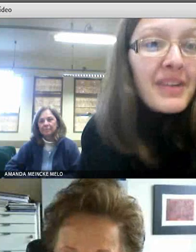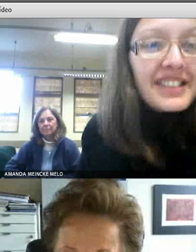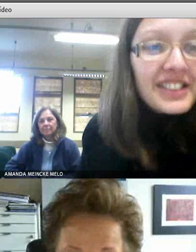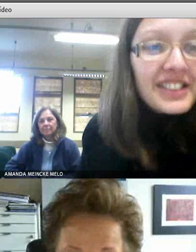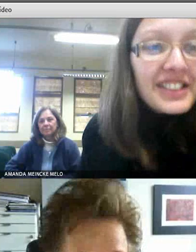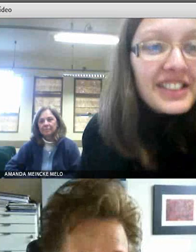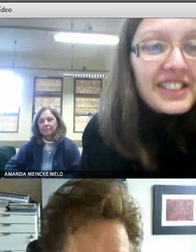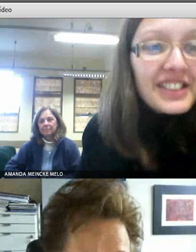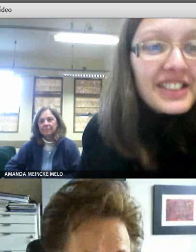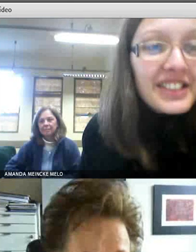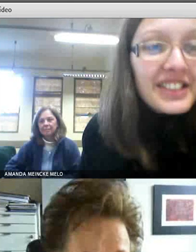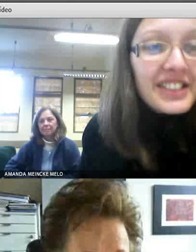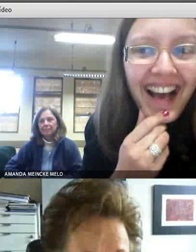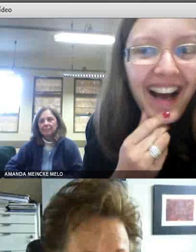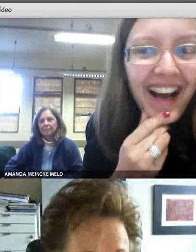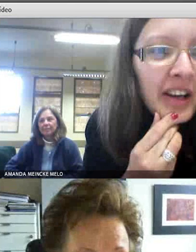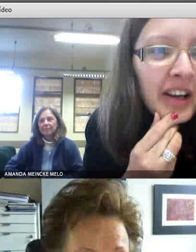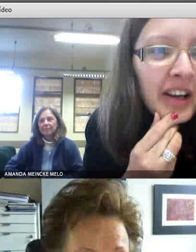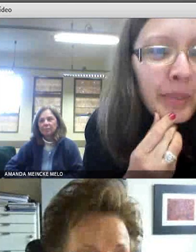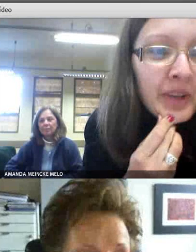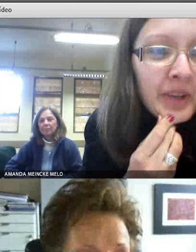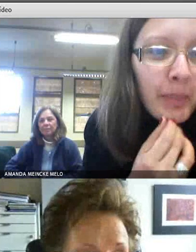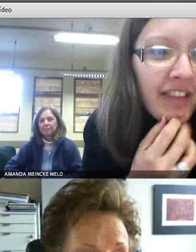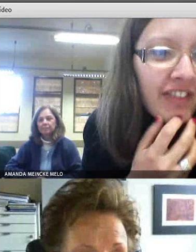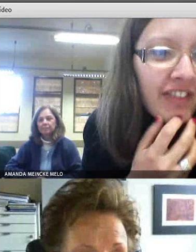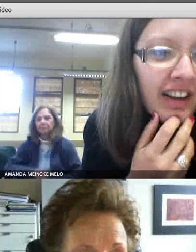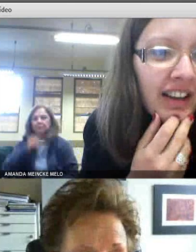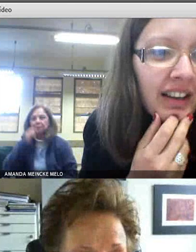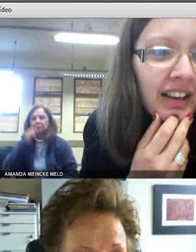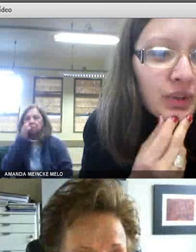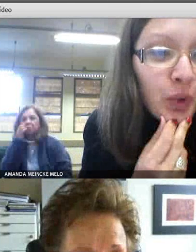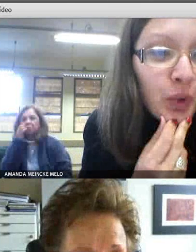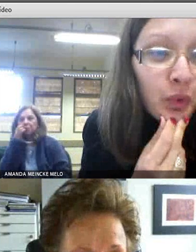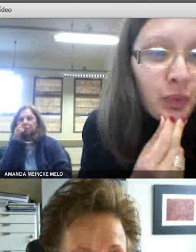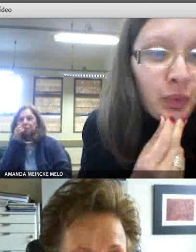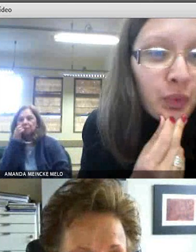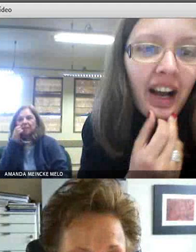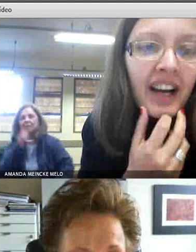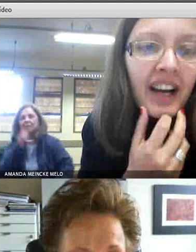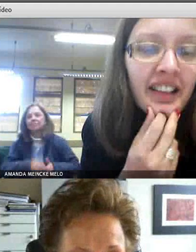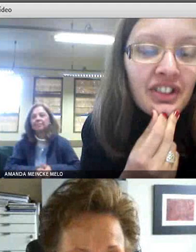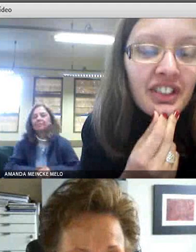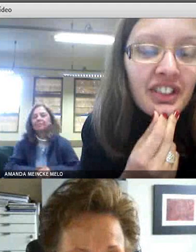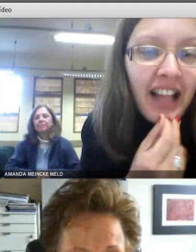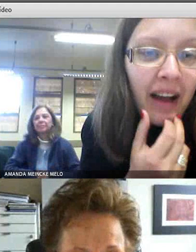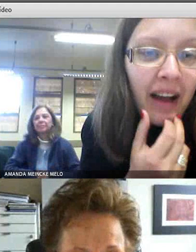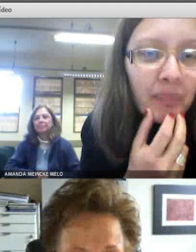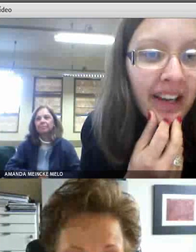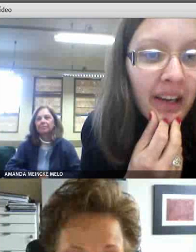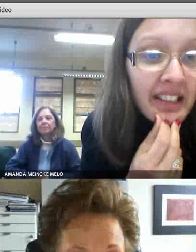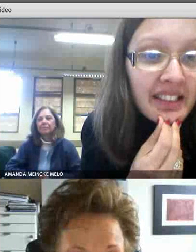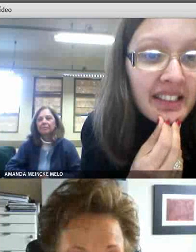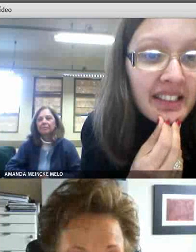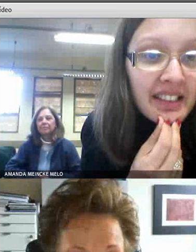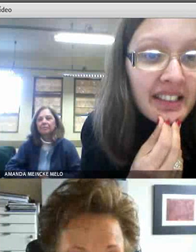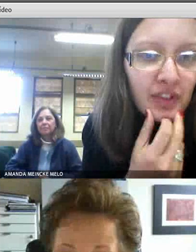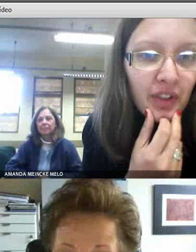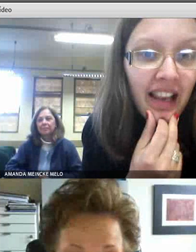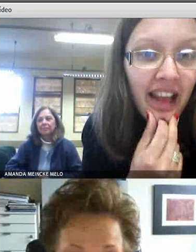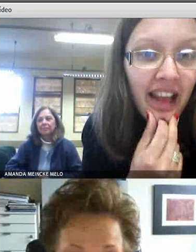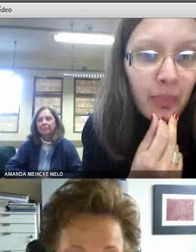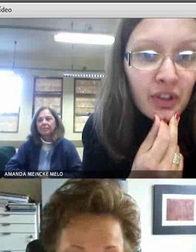nesse despedidas. Nosso consórcio vai entrar. Caçapava. Agora, o pessoal, do a Maritânia devia manter contato lá. Conosco. Parabenizamos a